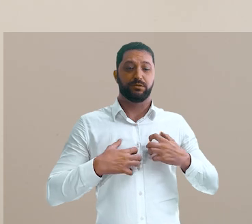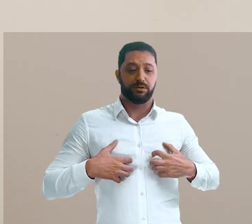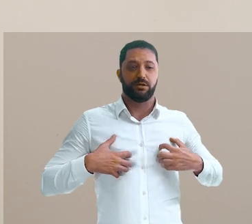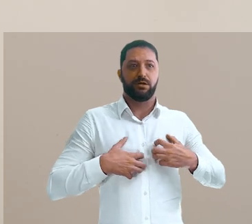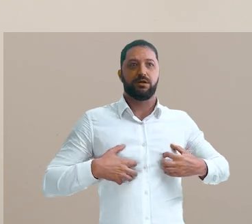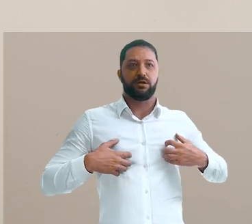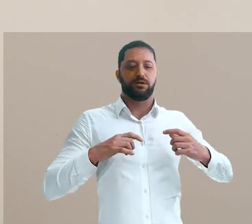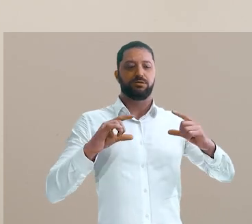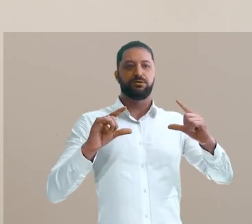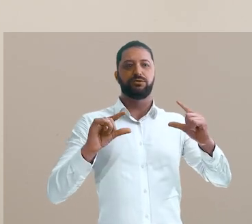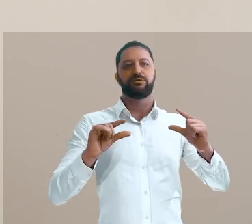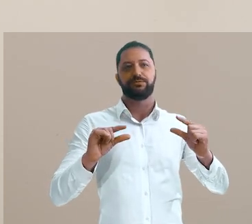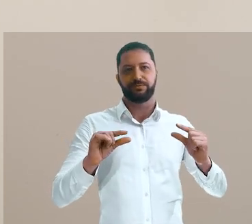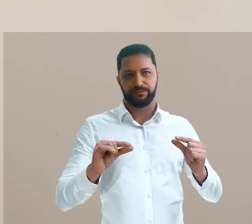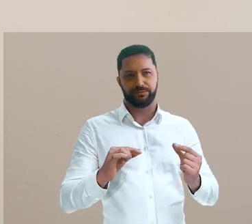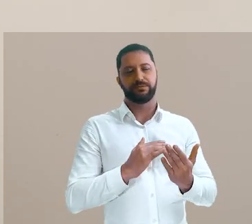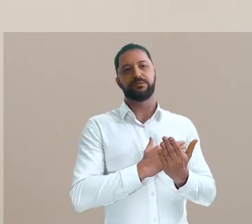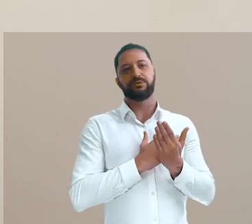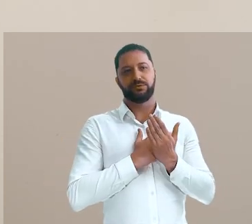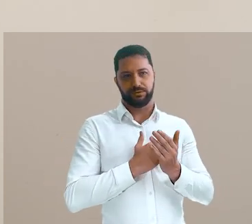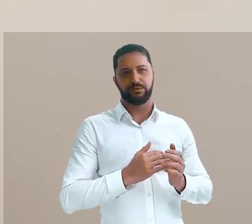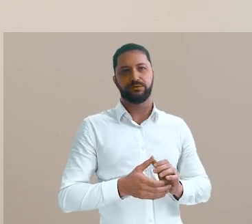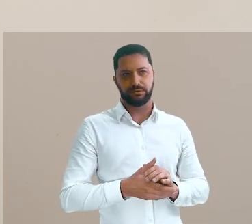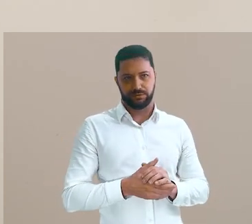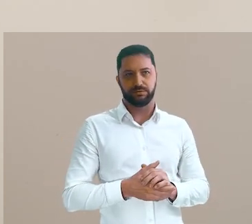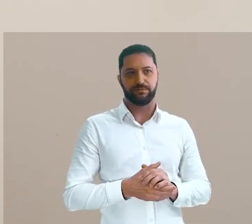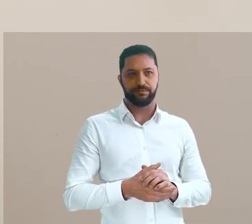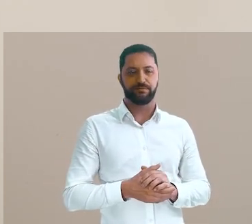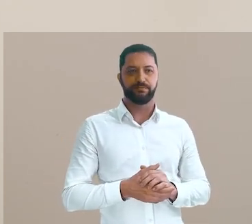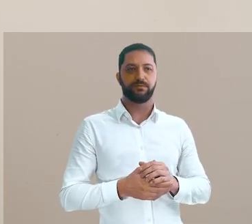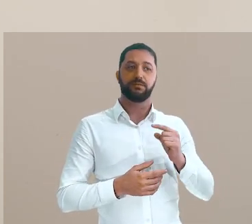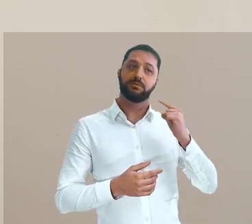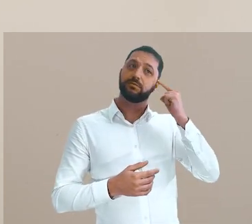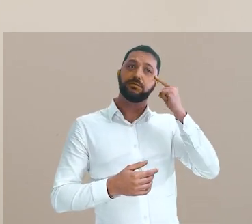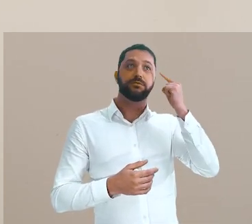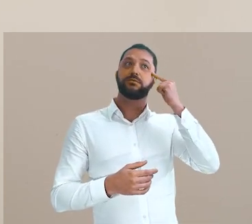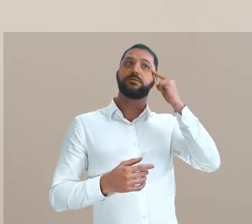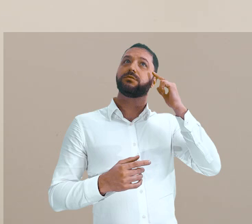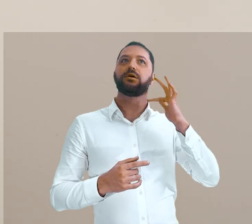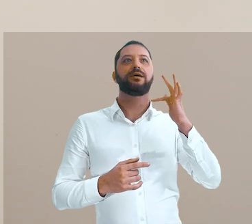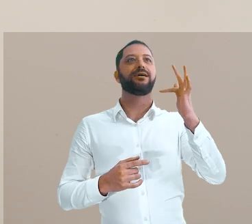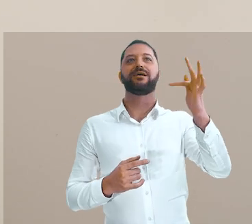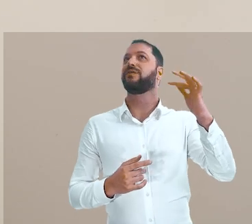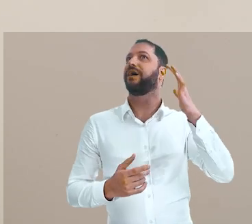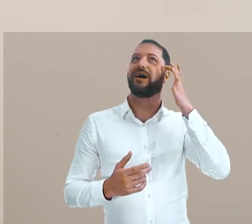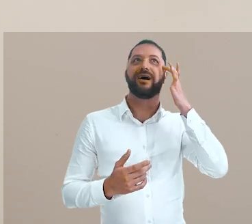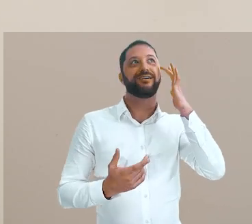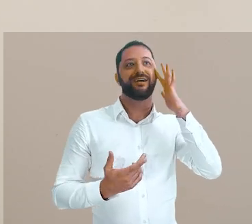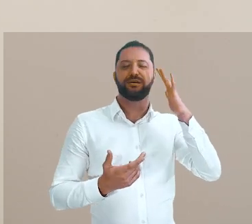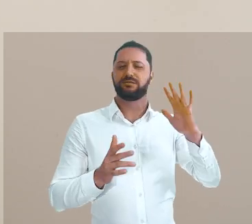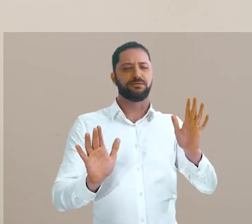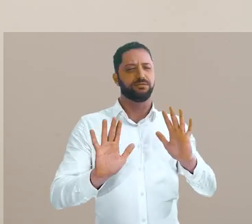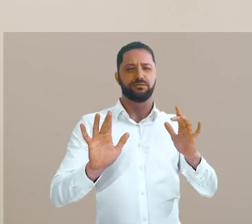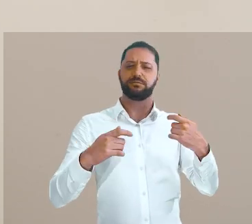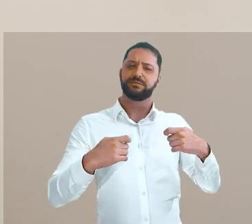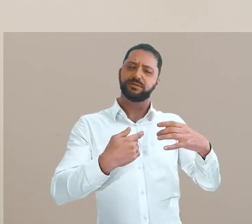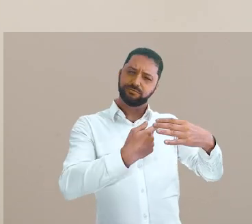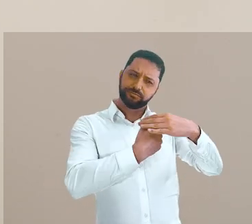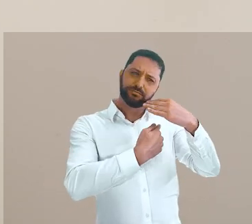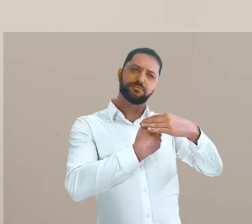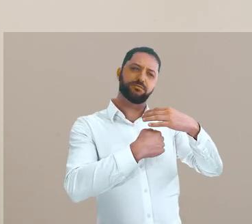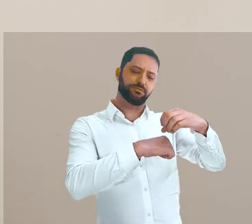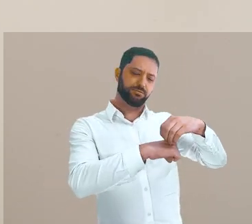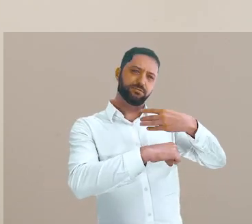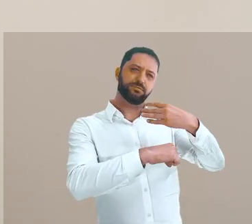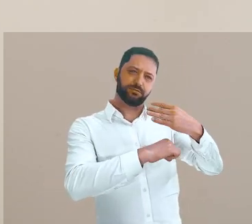Pode ser principalmente na baixa dessas ansiedades, ou seja, tirar essas fantasias, orientar